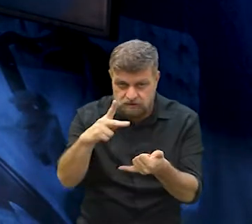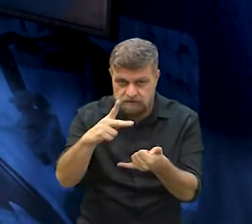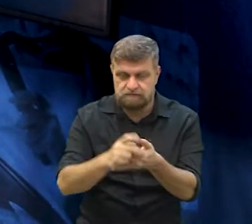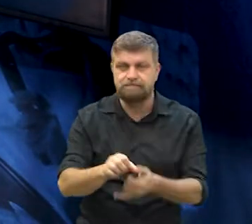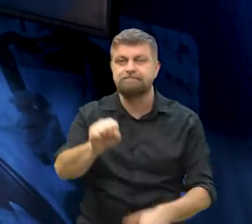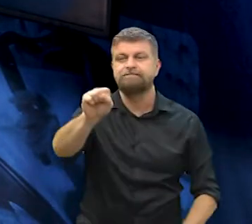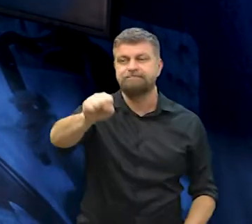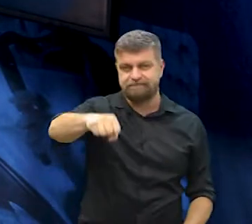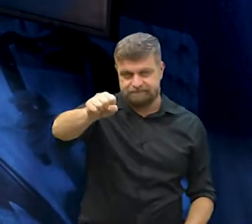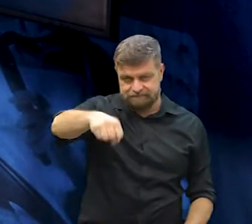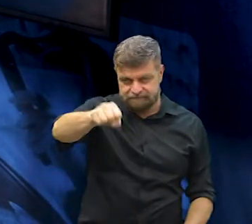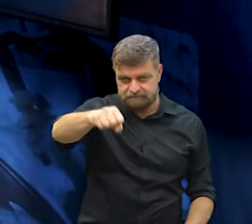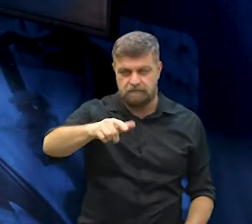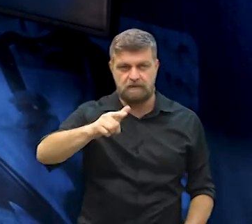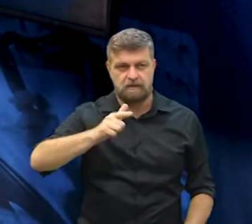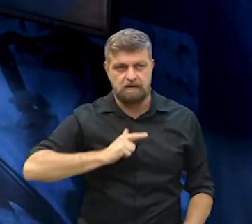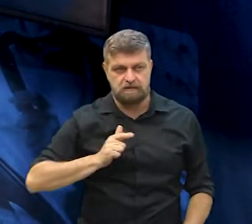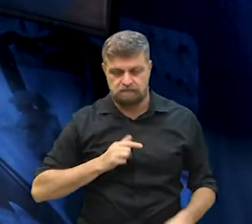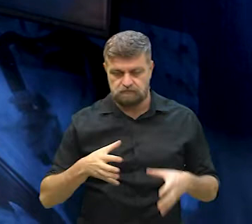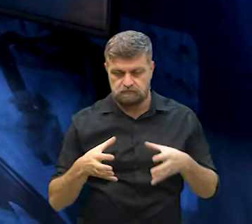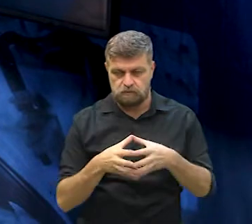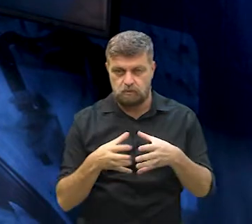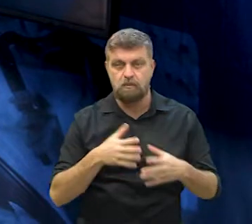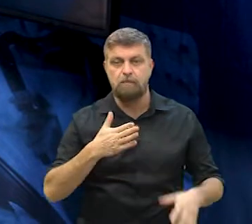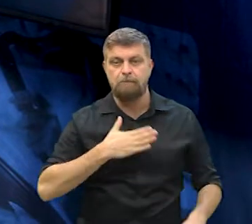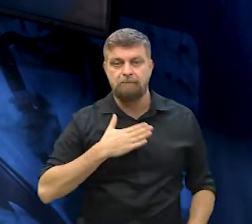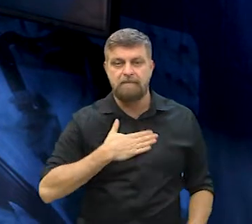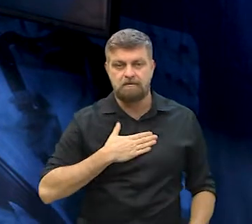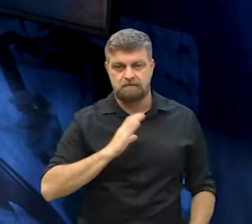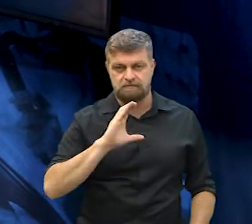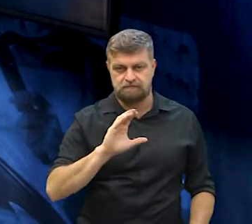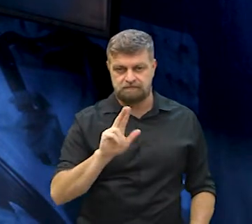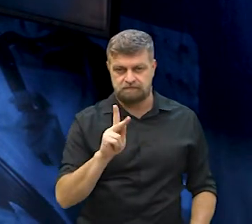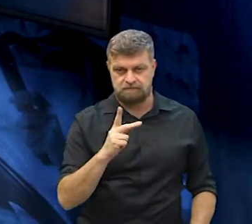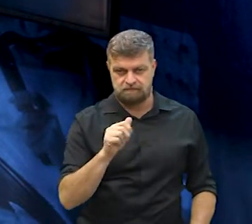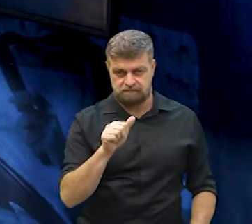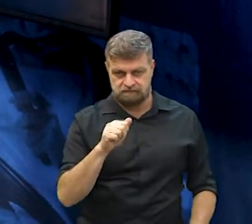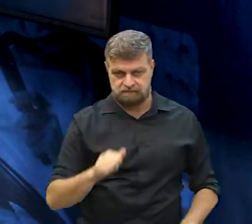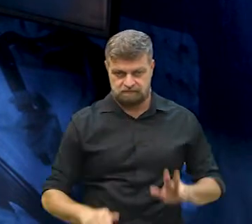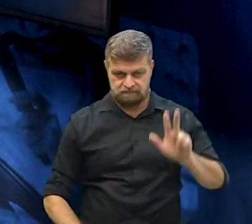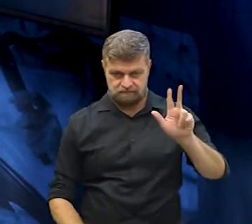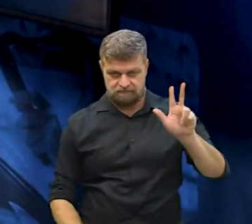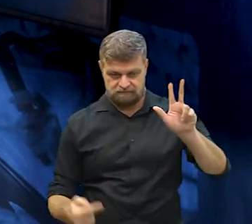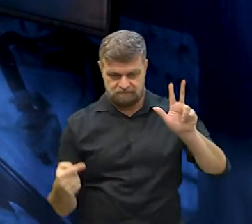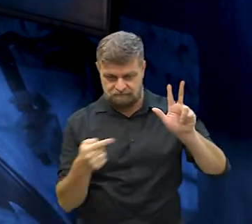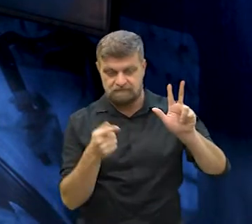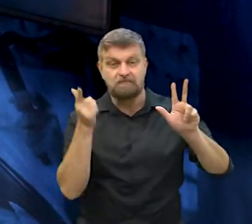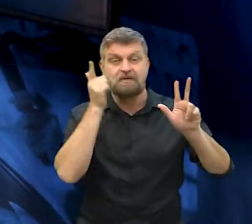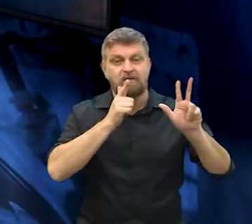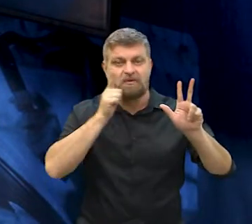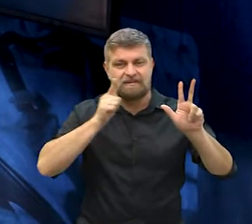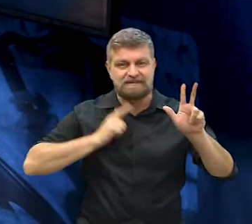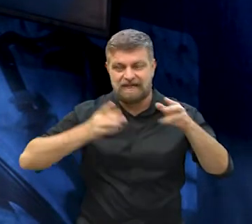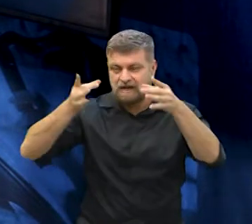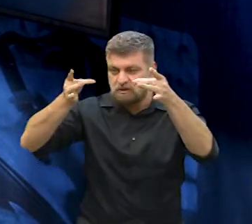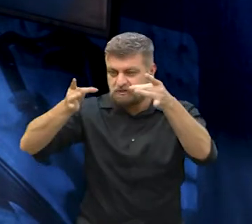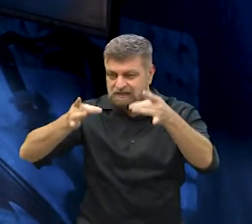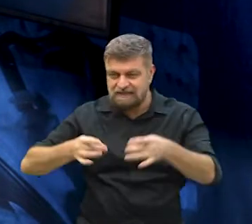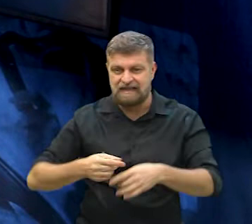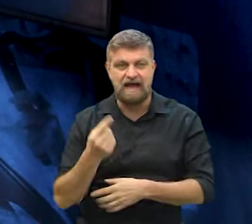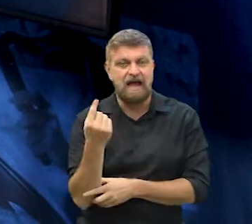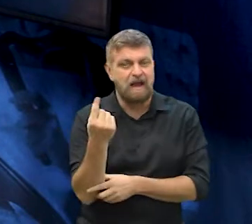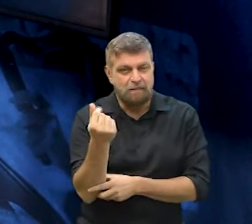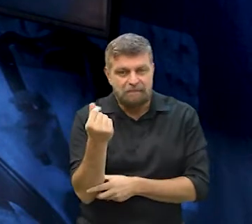Hoje sim, hoje estando dentro da Meu Chapa, ele recebe todas as tarefas com todos os